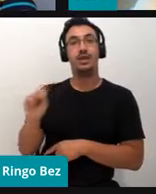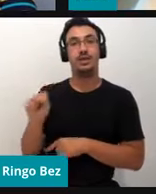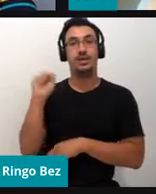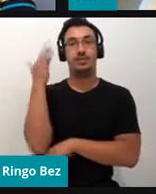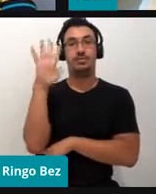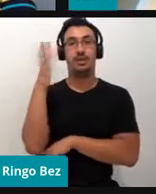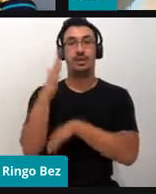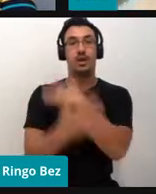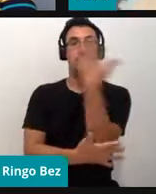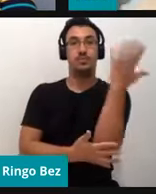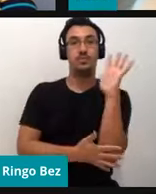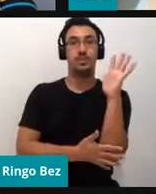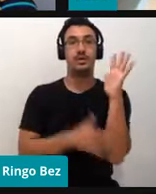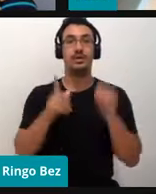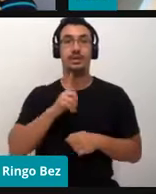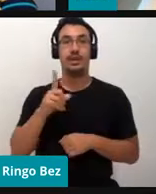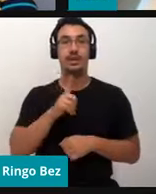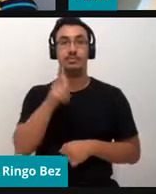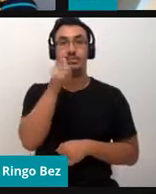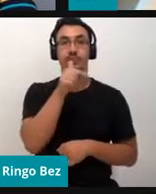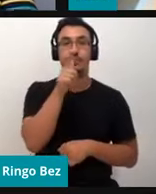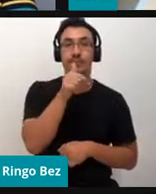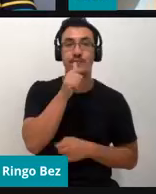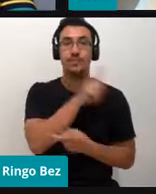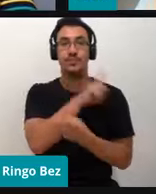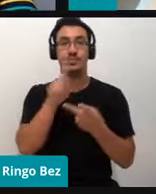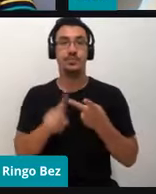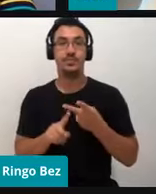envolve a crise sanitária, que envolve a crise